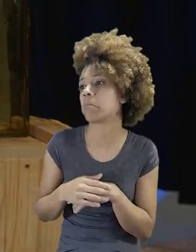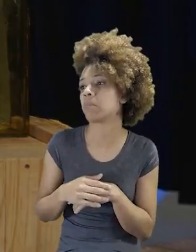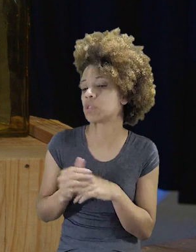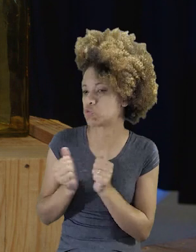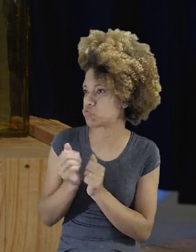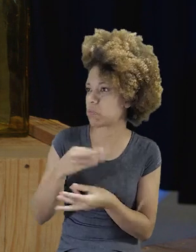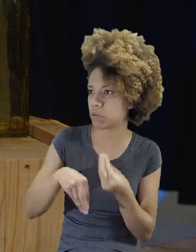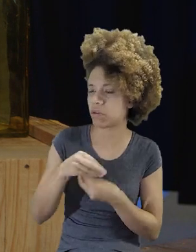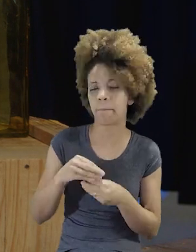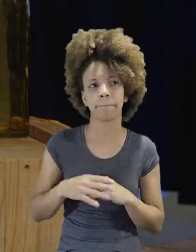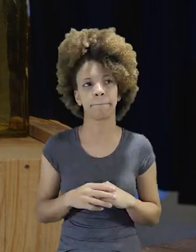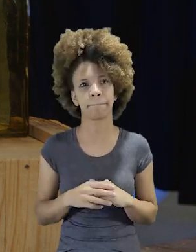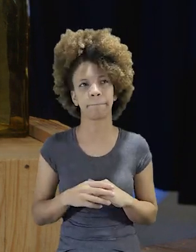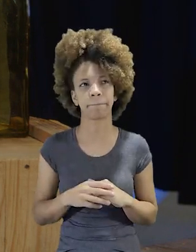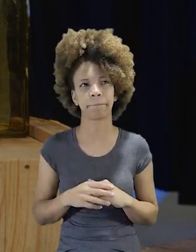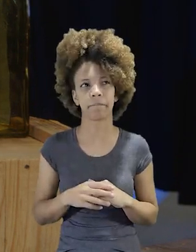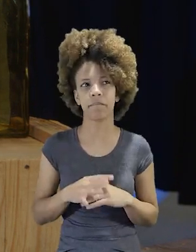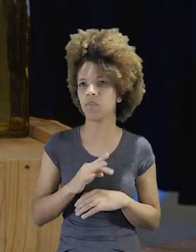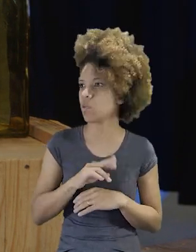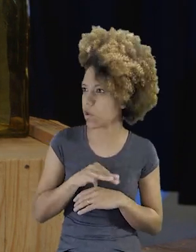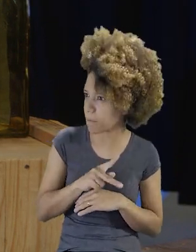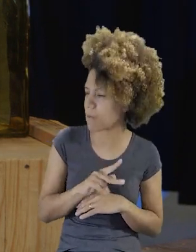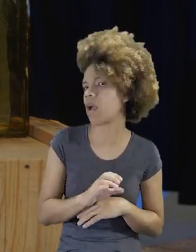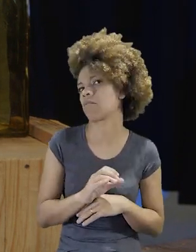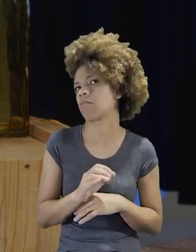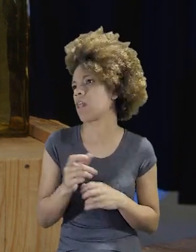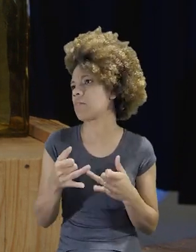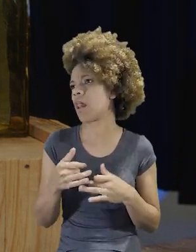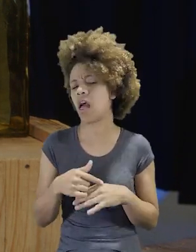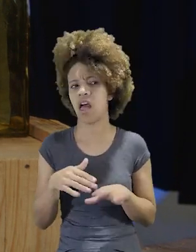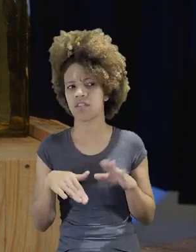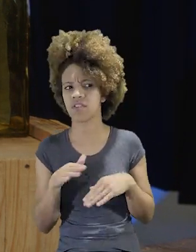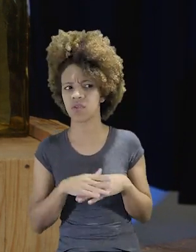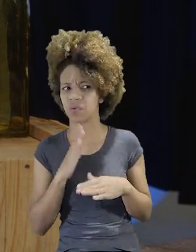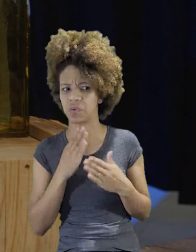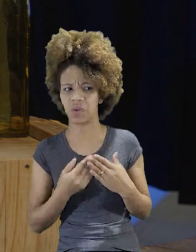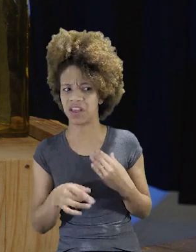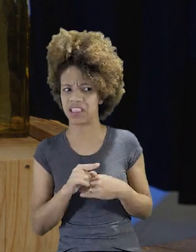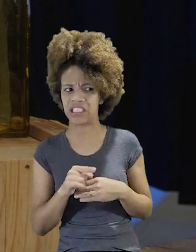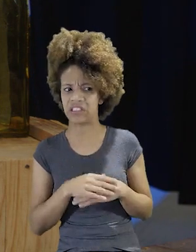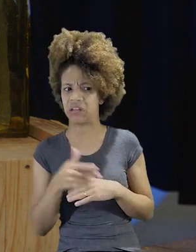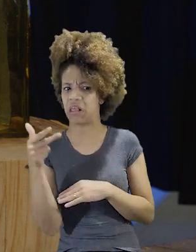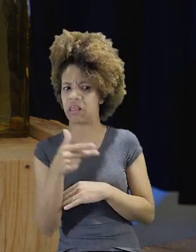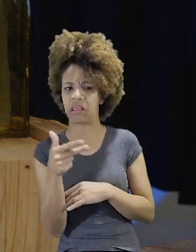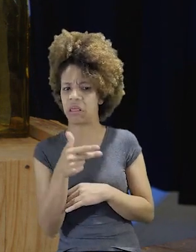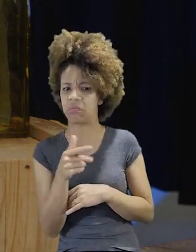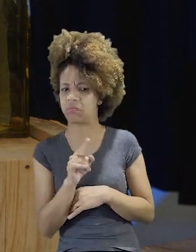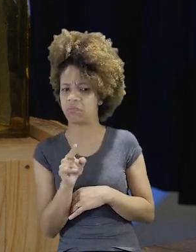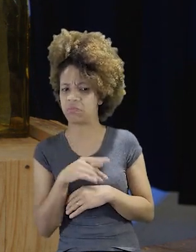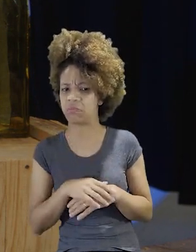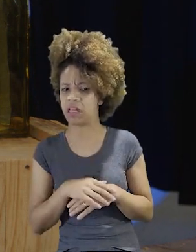então tão tão Junto e Misturado é eu que ele fala meu anjo Jesus eu não acredito nessas